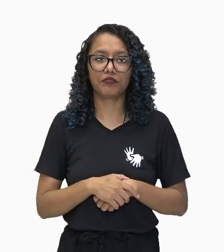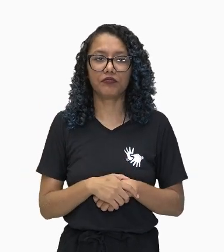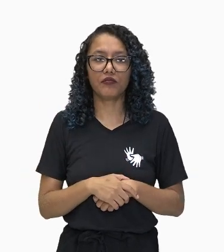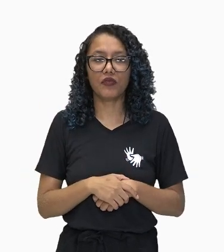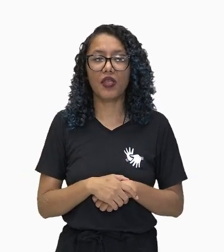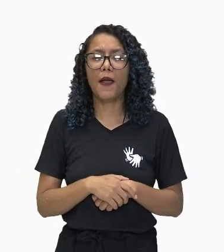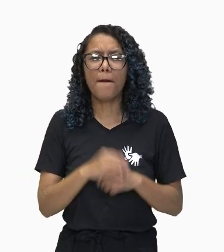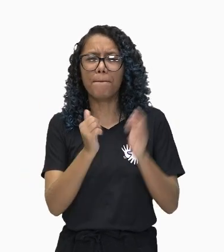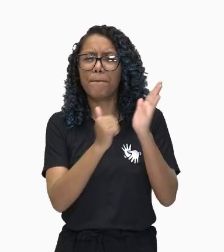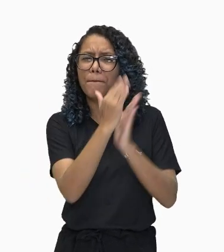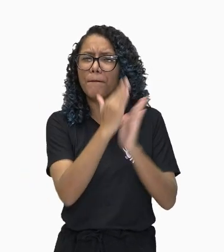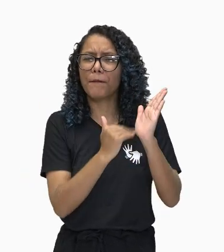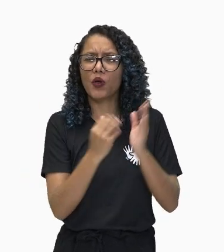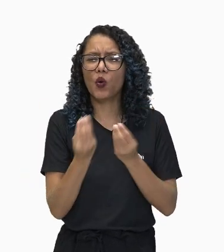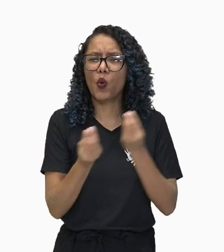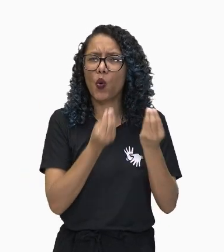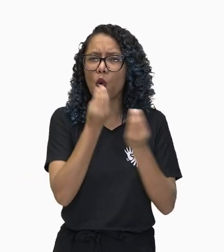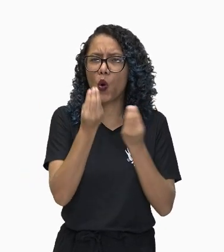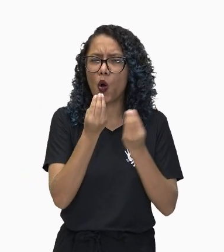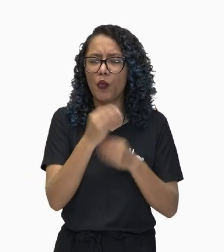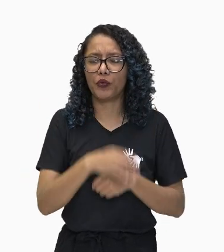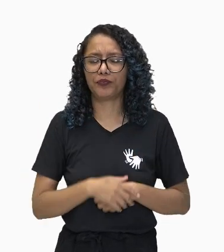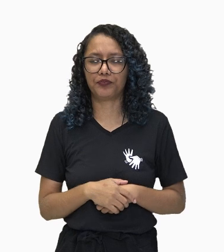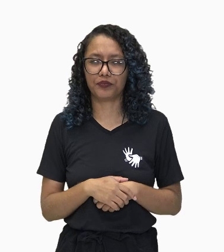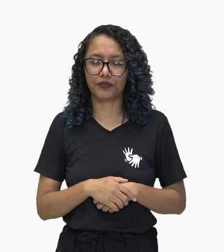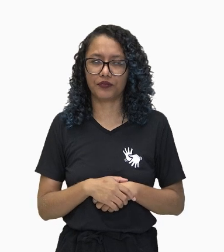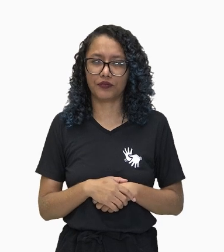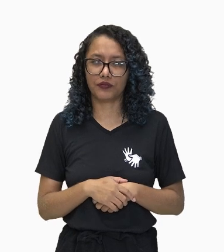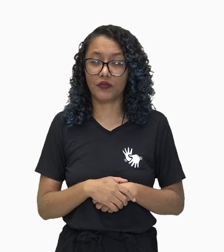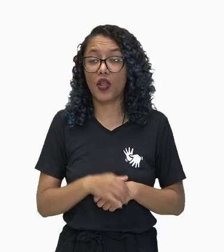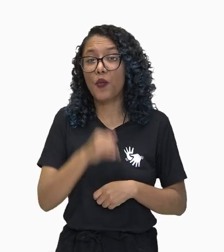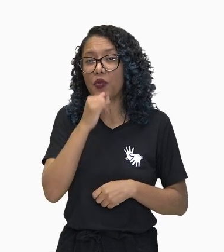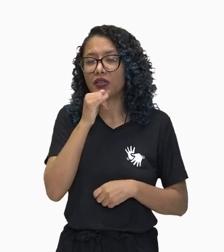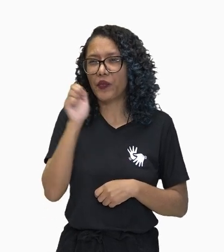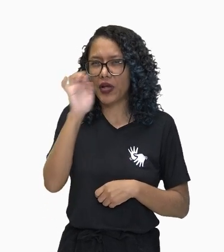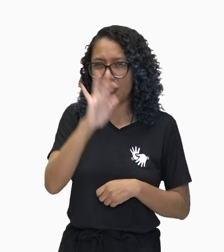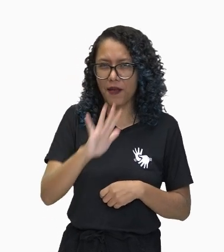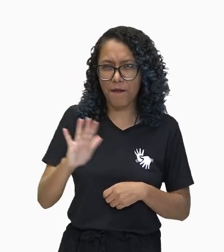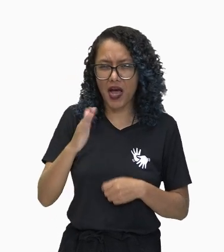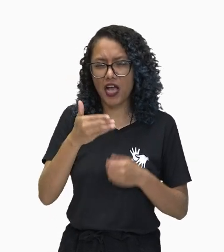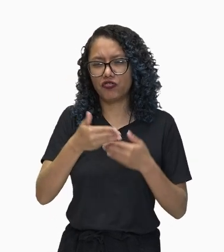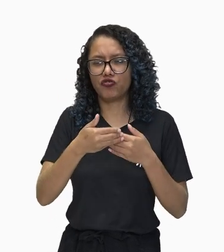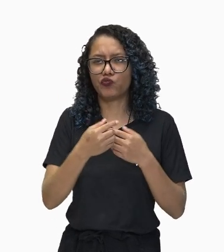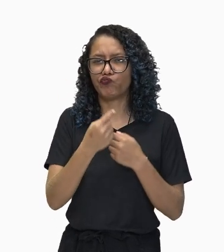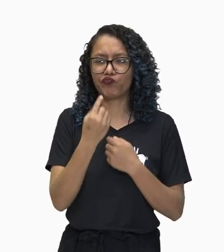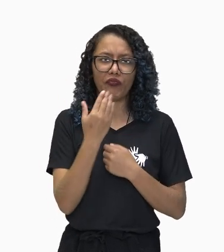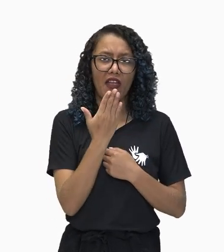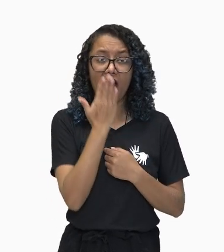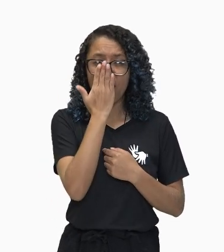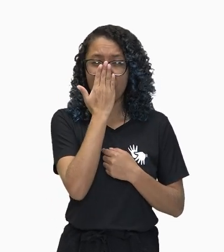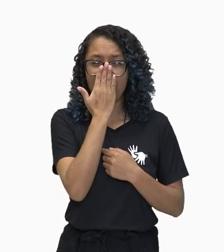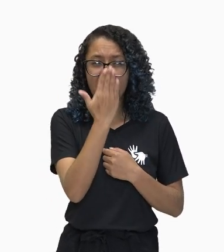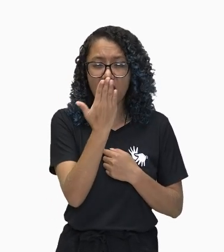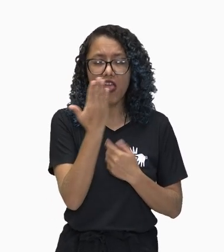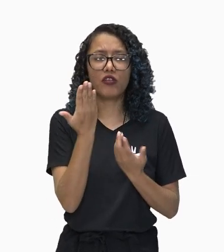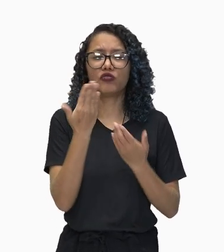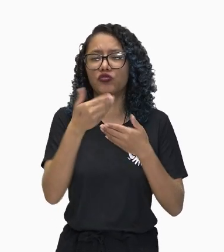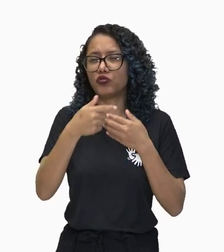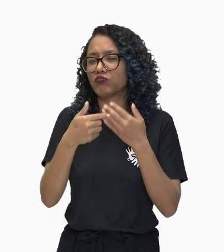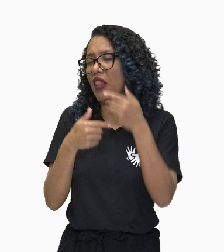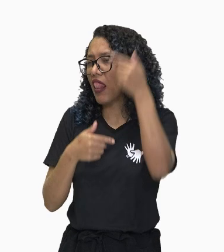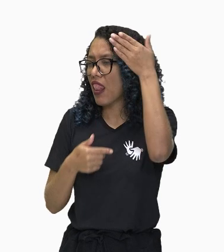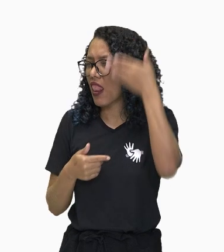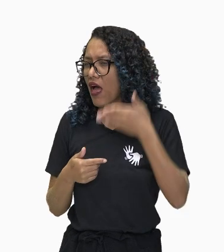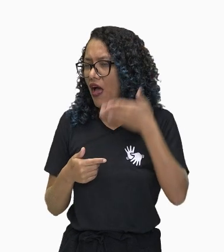pintavam a vista lateral e superior, por exemplo, no mesmo plano disposto à frente do espectador. O